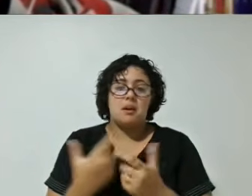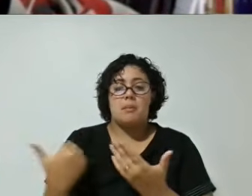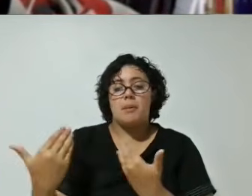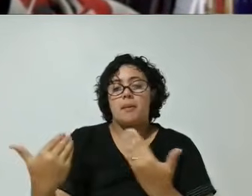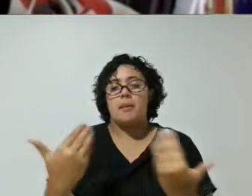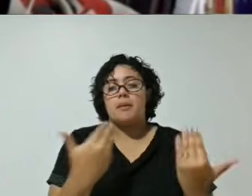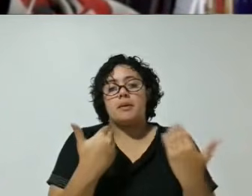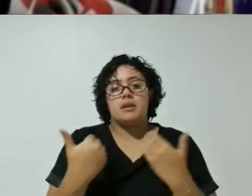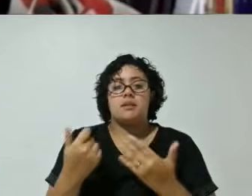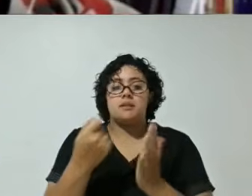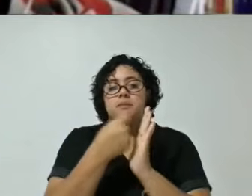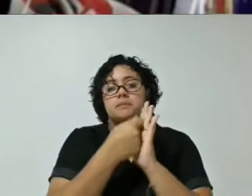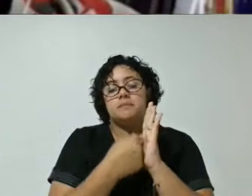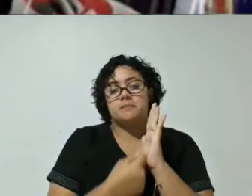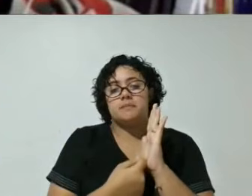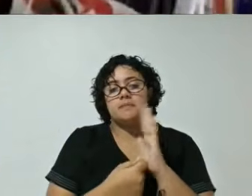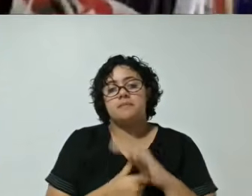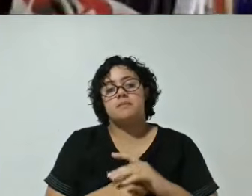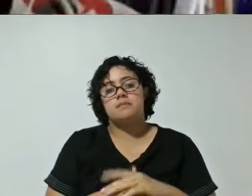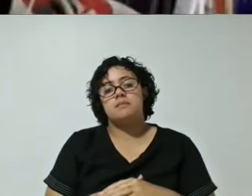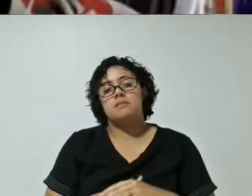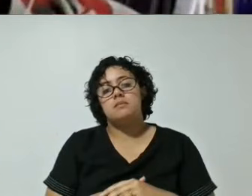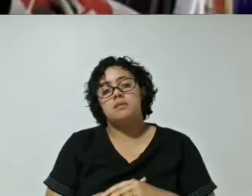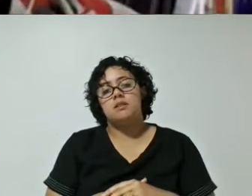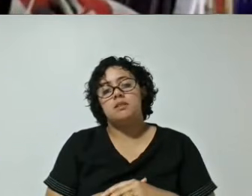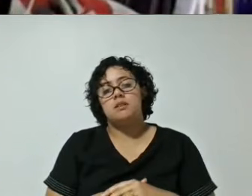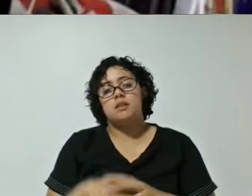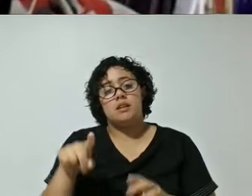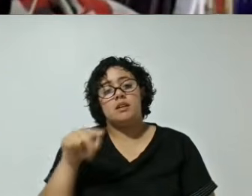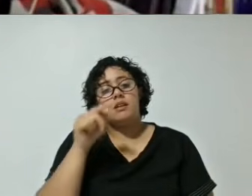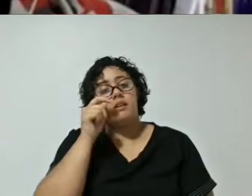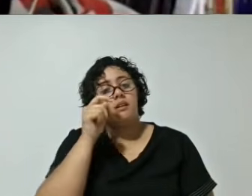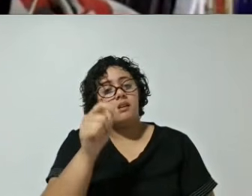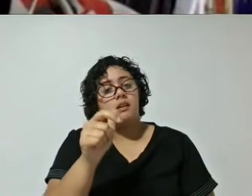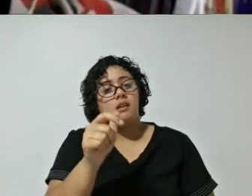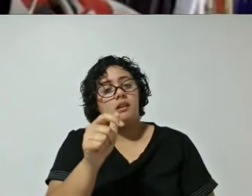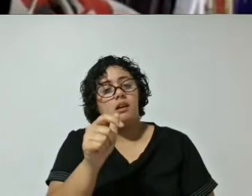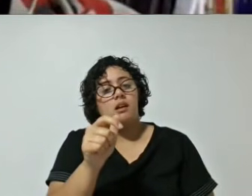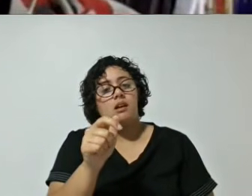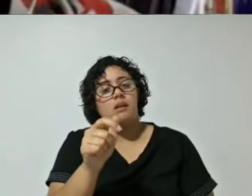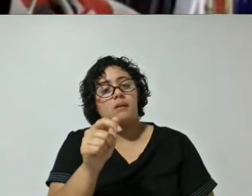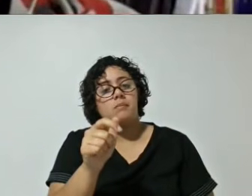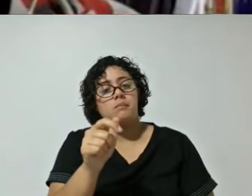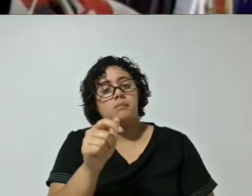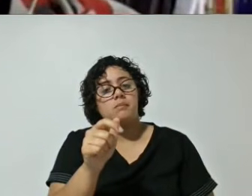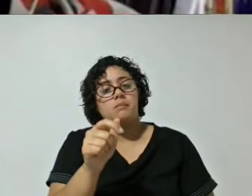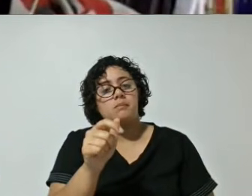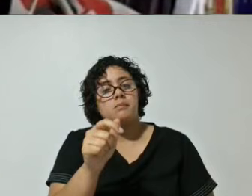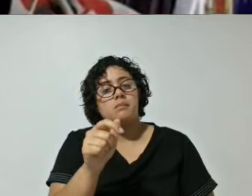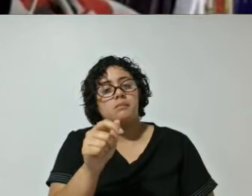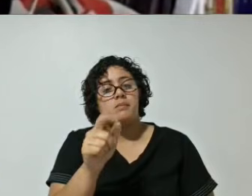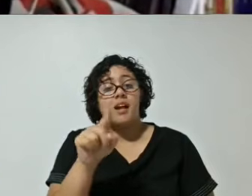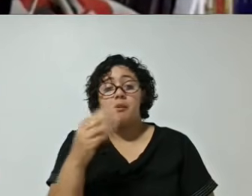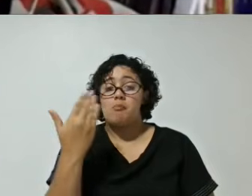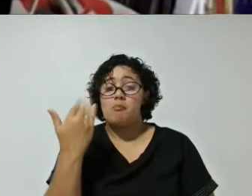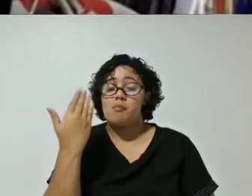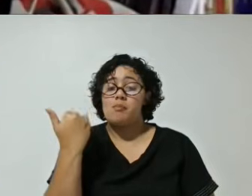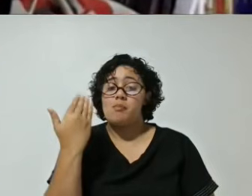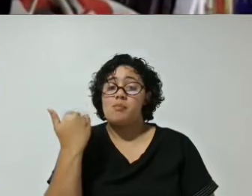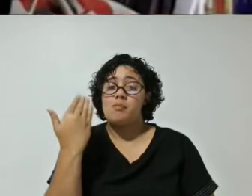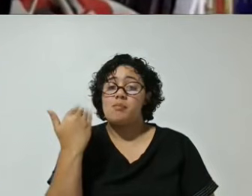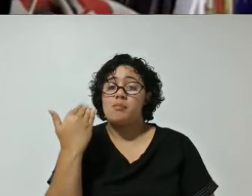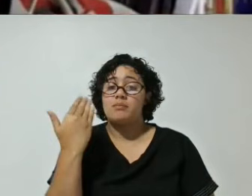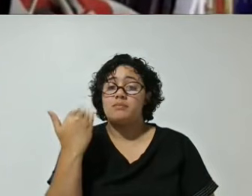esses escritores. Que E legal. é interessante que era uma época que